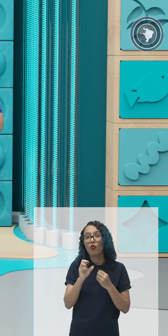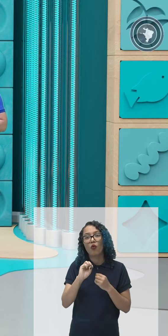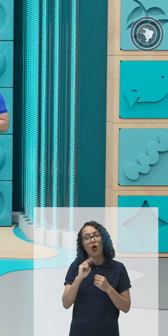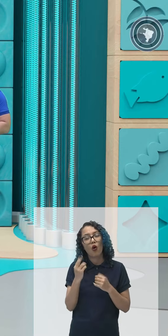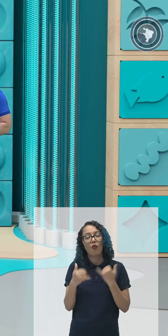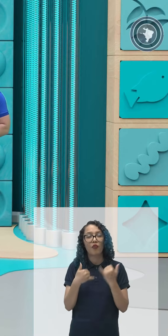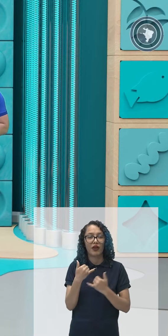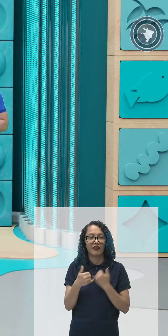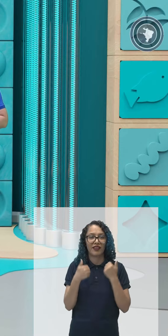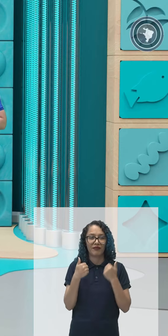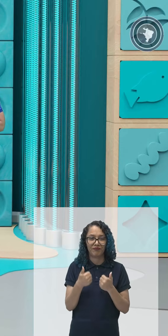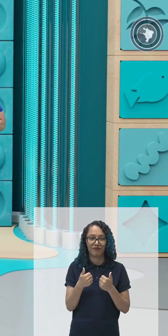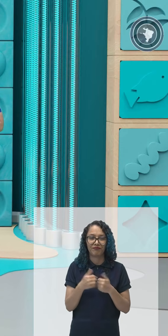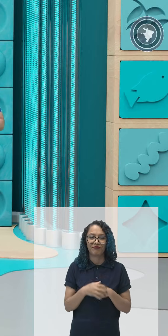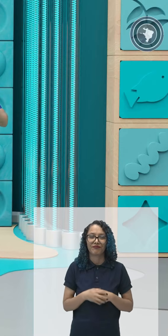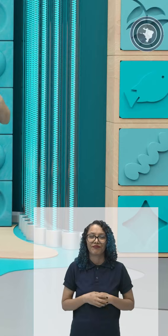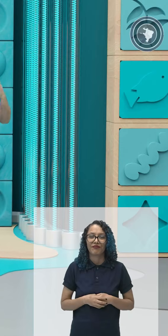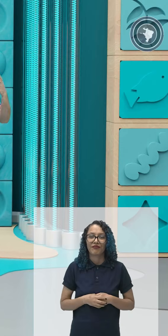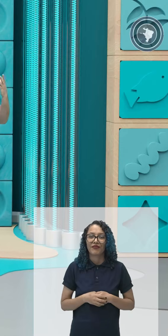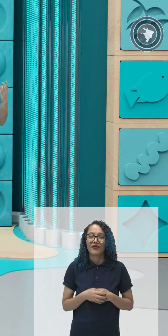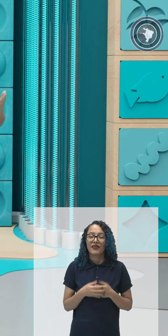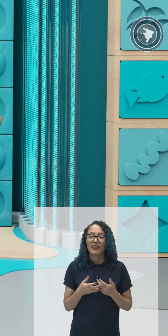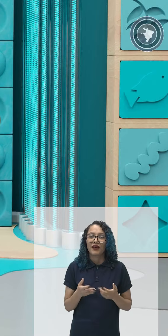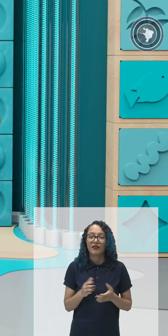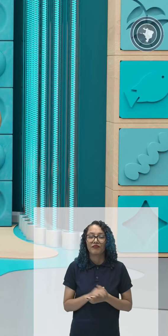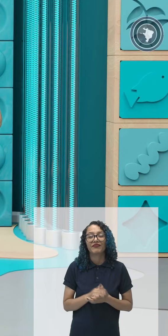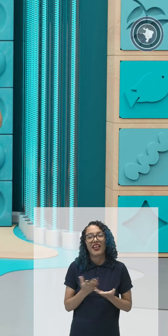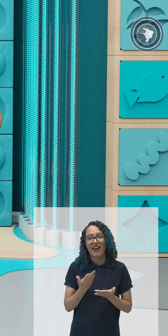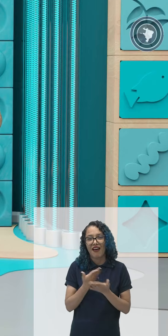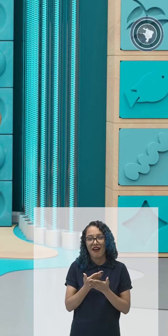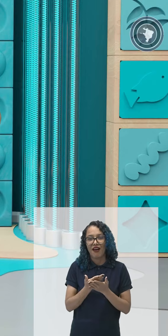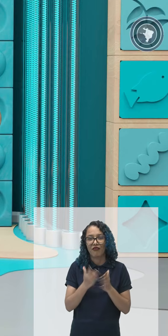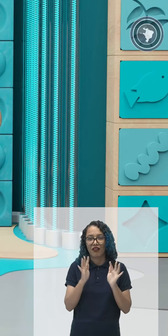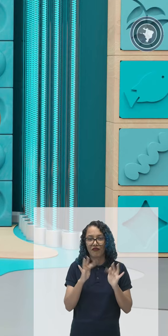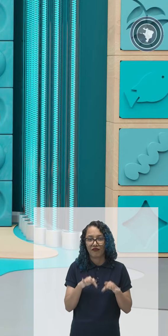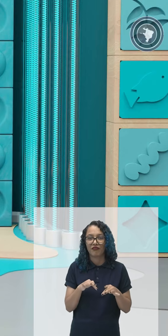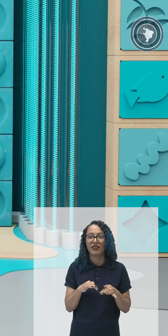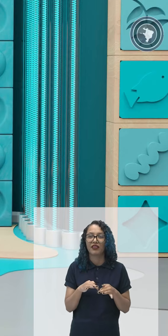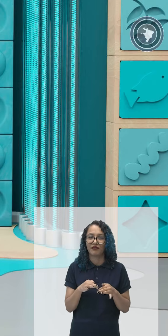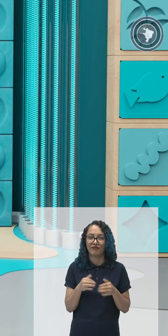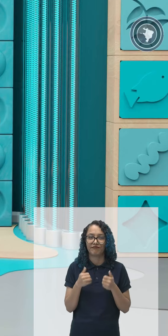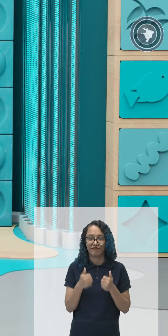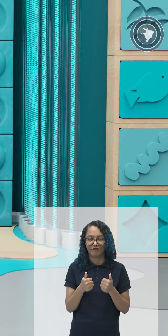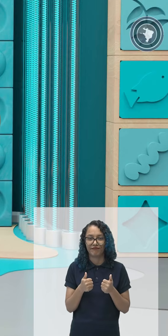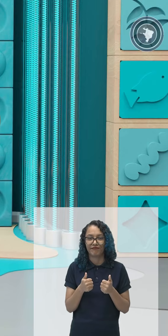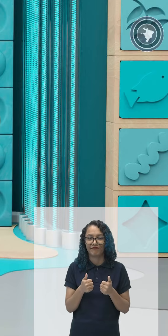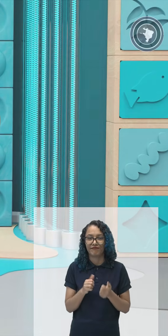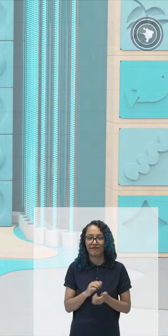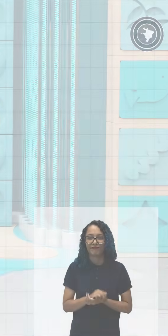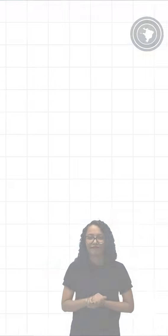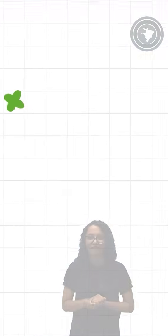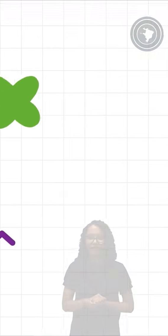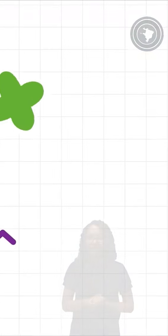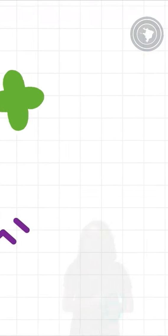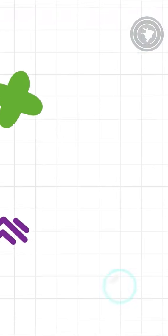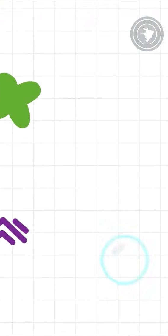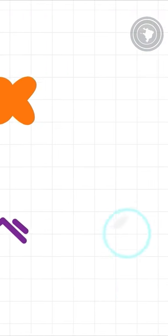brincadeira com um amigo. Ok, gente? Então, essa foi a nossa aula. Vamos finalizá-la aqui.